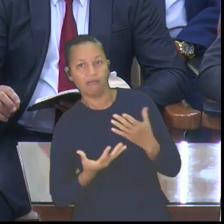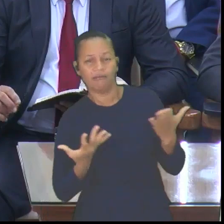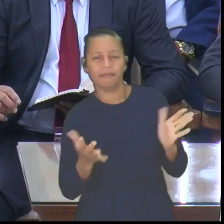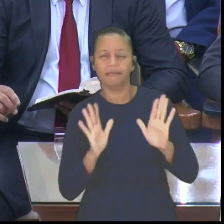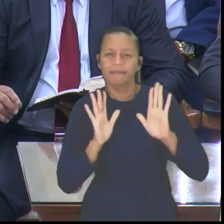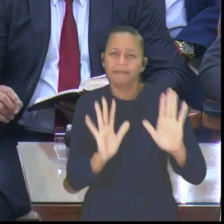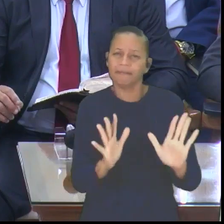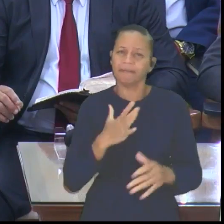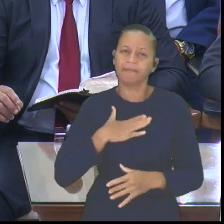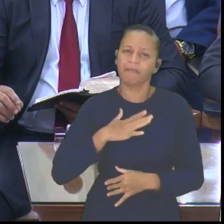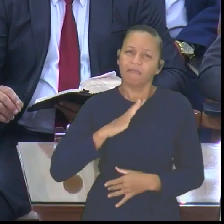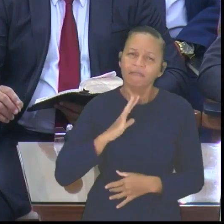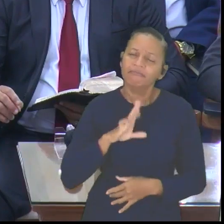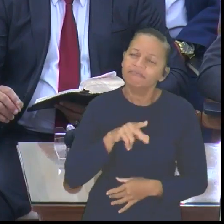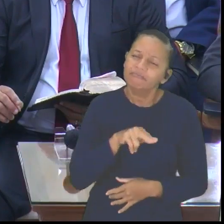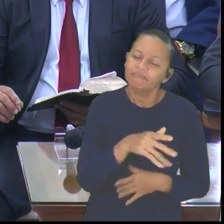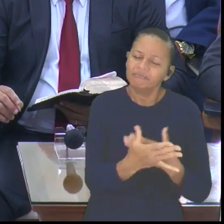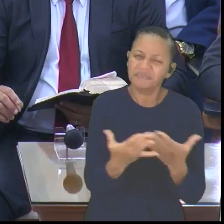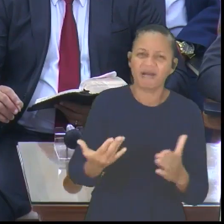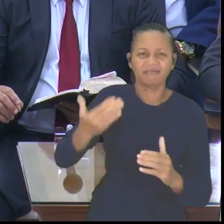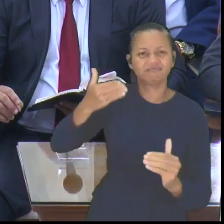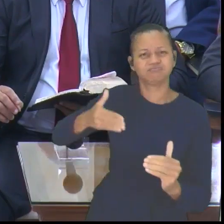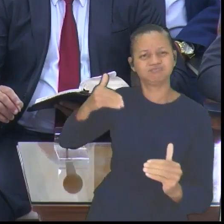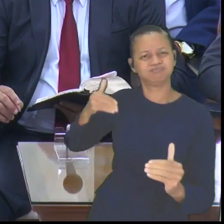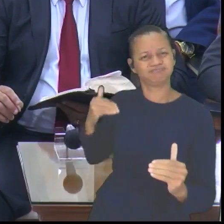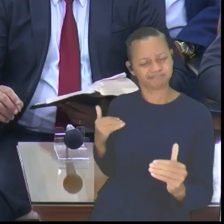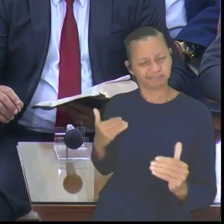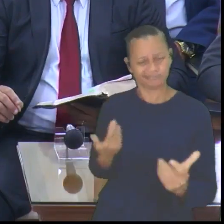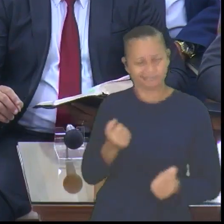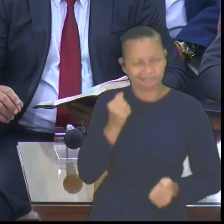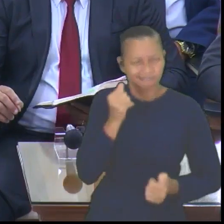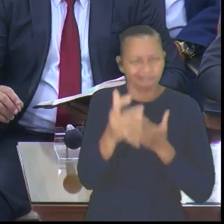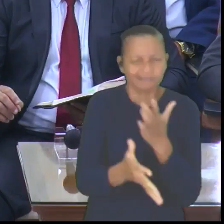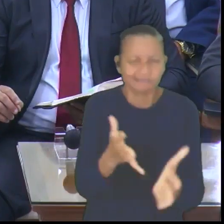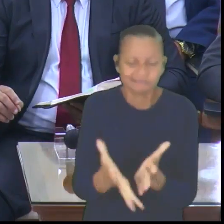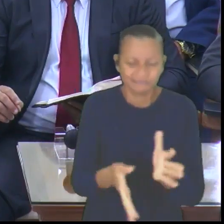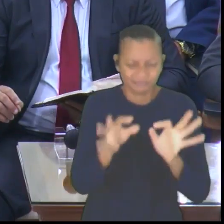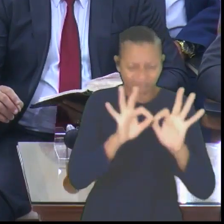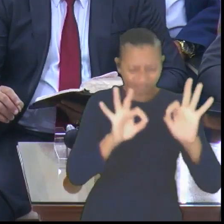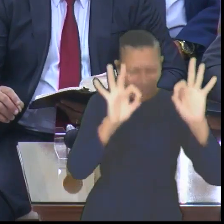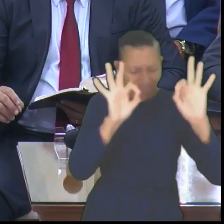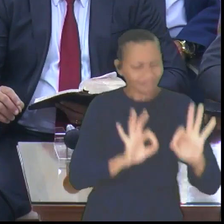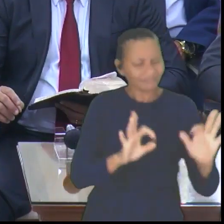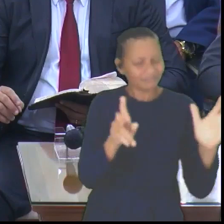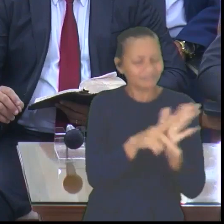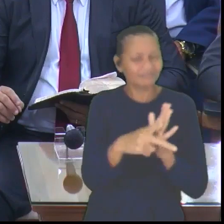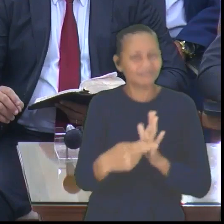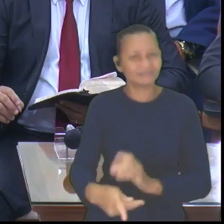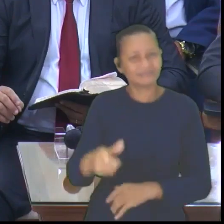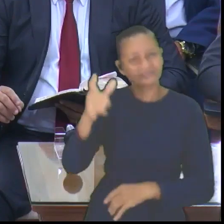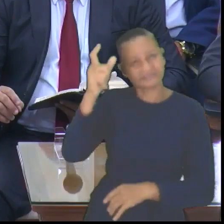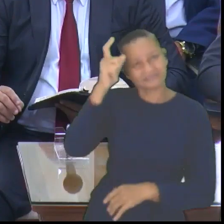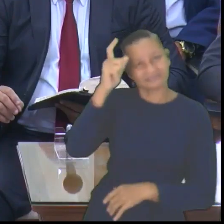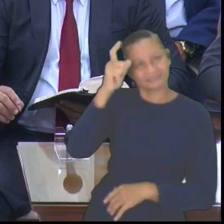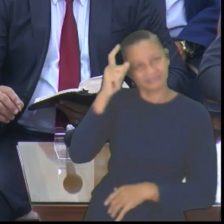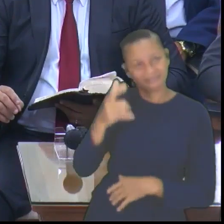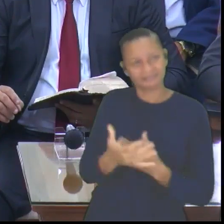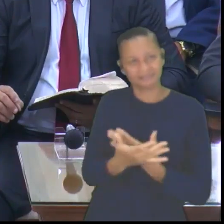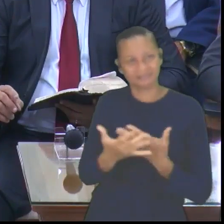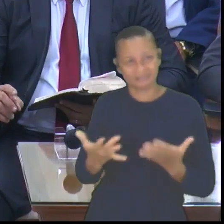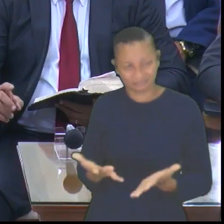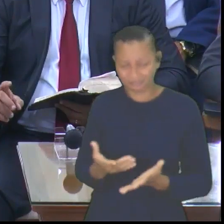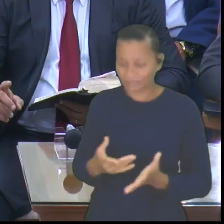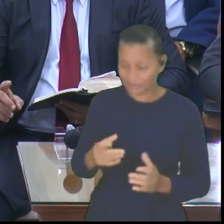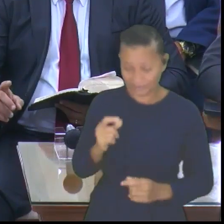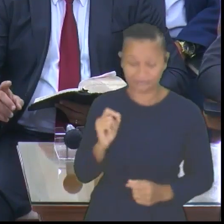irmãos, como eu disse outrora, nenhum plano do inimigo, e este plano